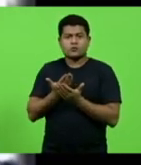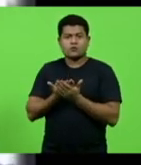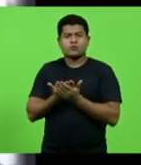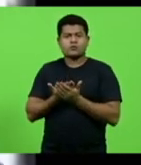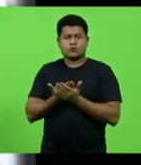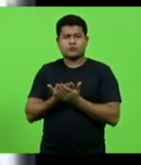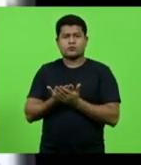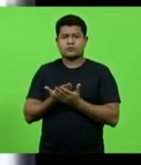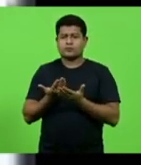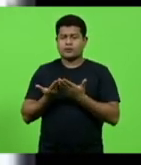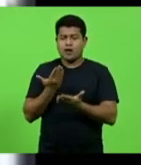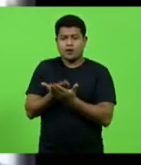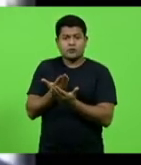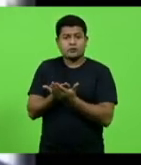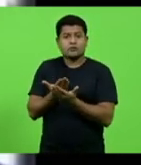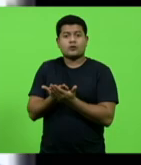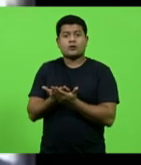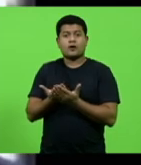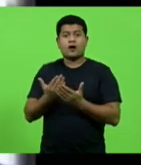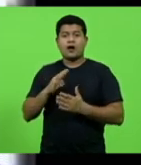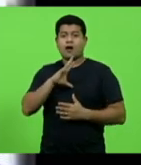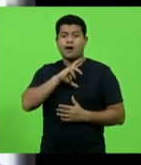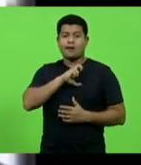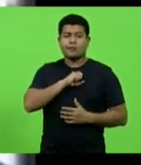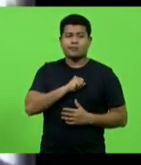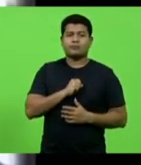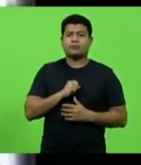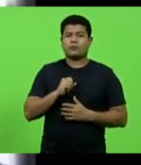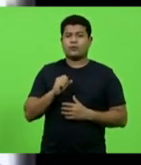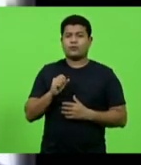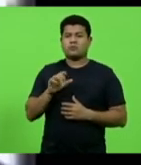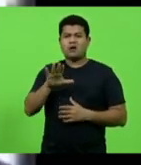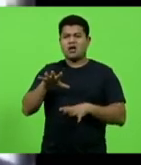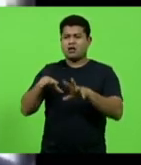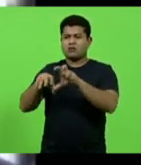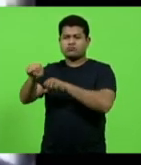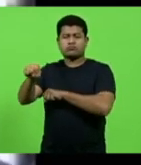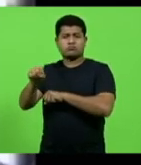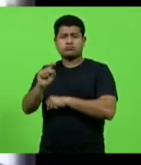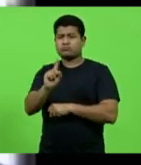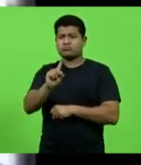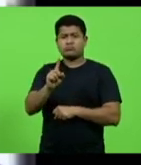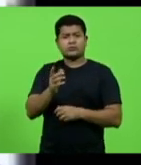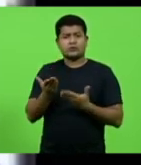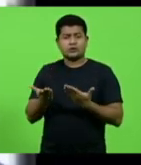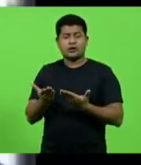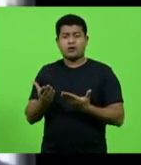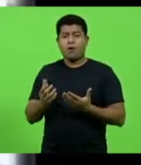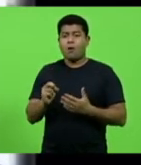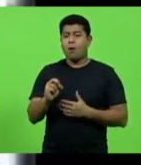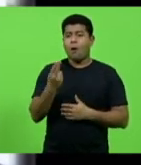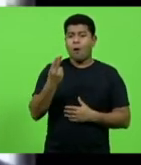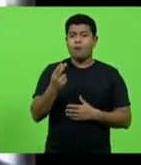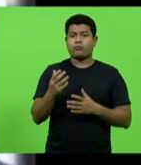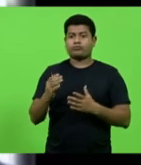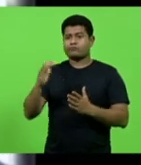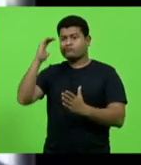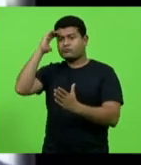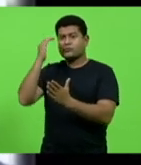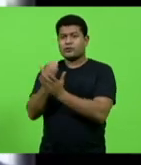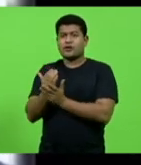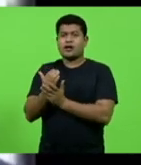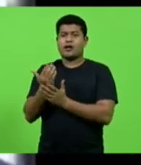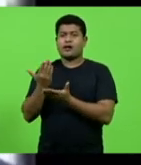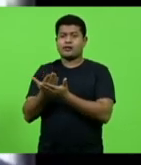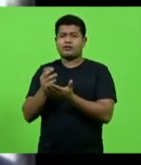amor à educação, por amor ao conhecimento, e não para ter um diploma, e não para cumprir ritos,